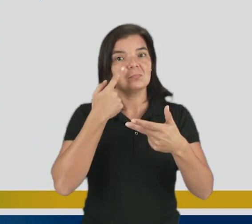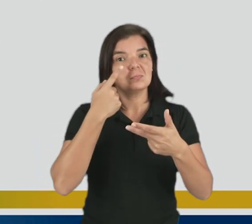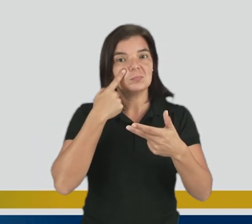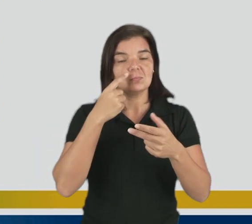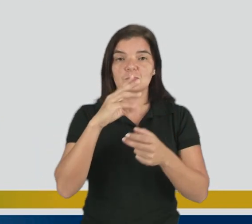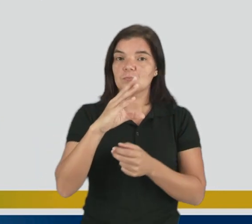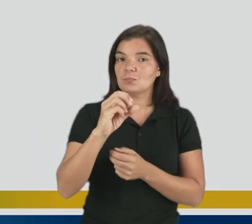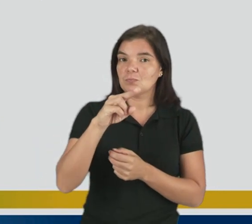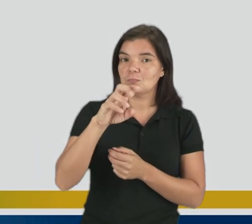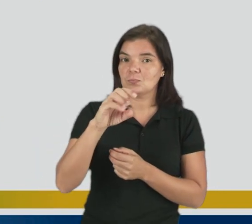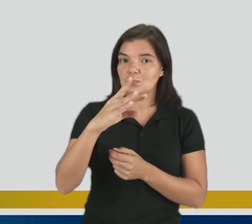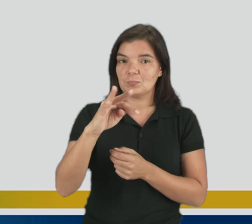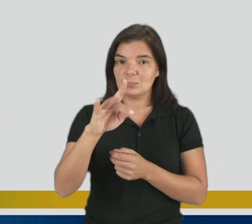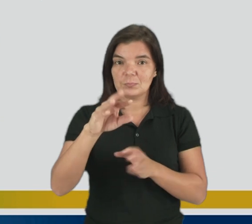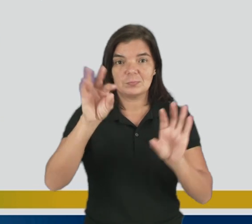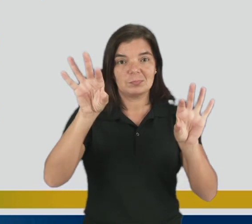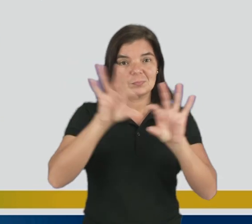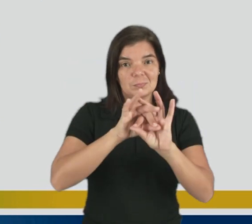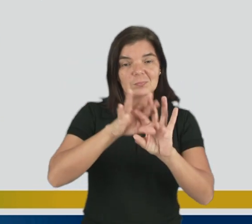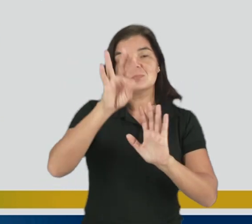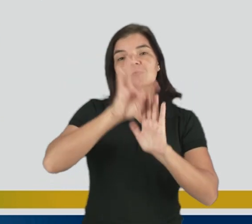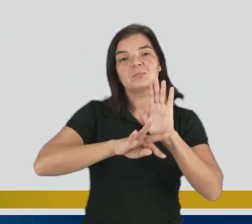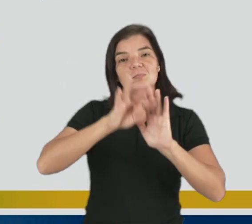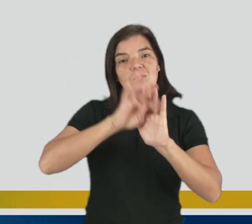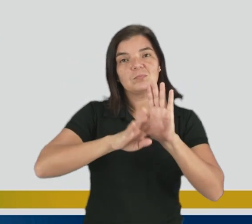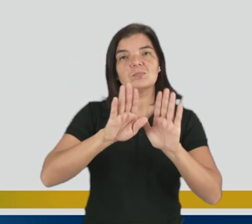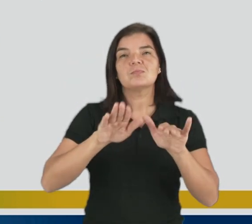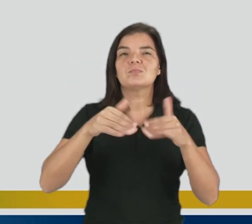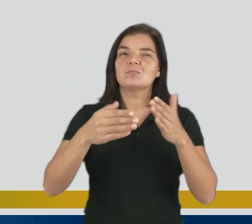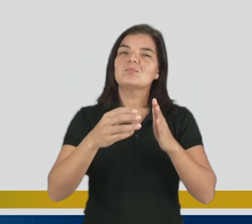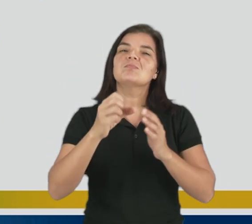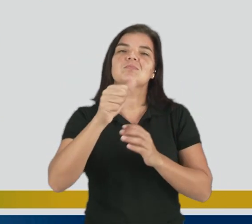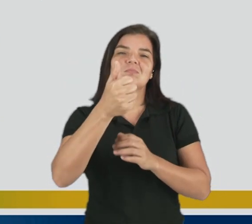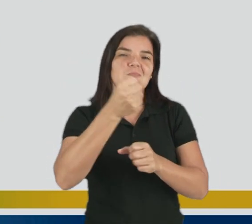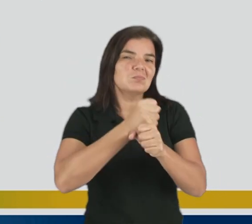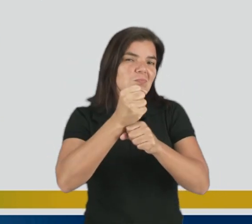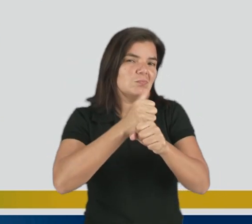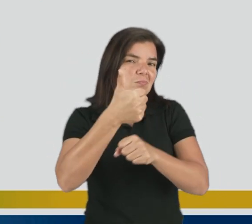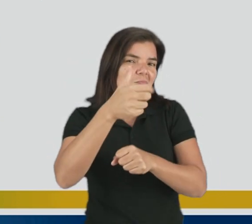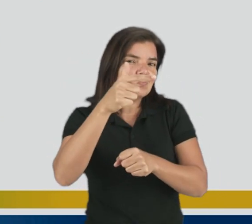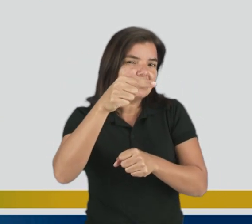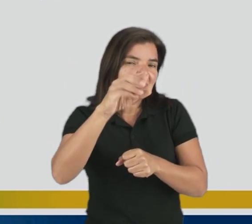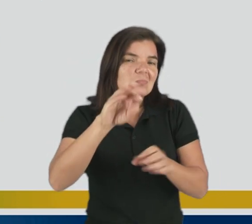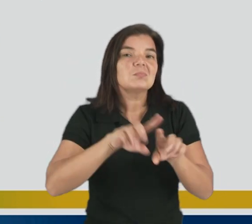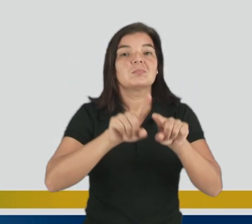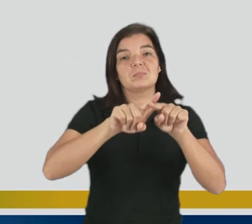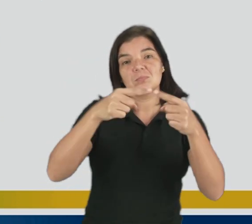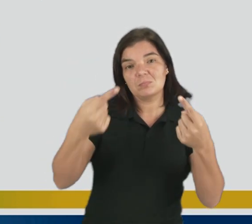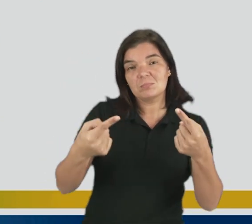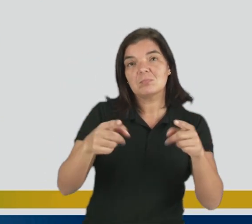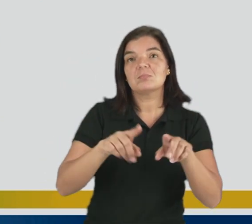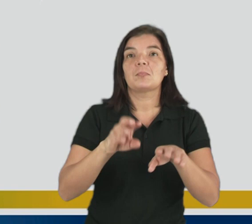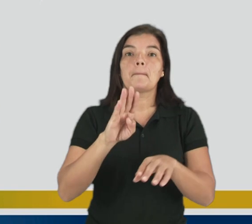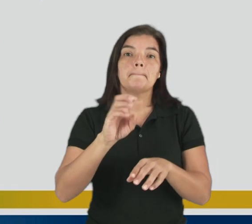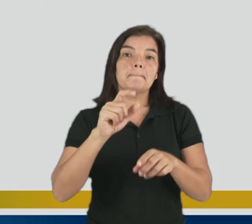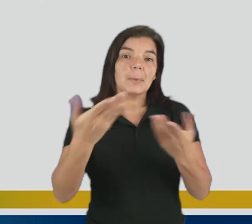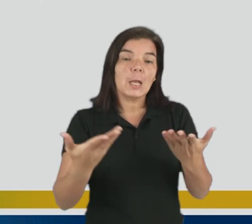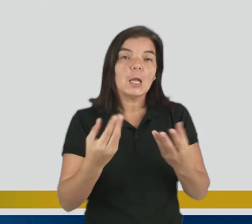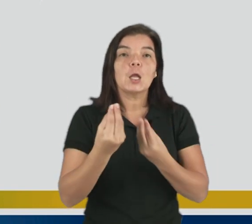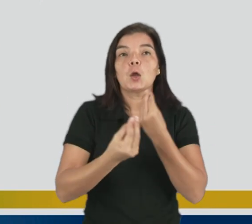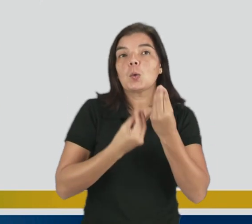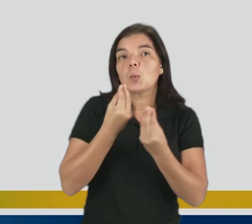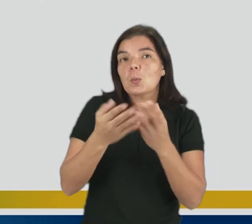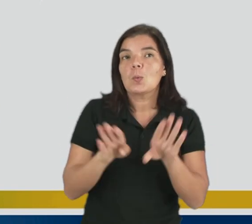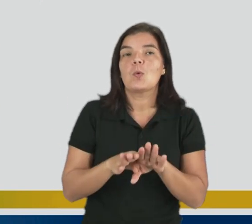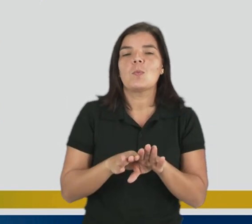chama de conectivos durante o seu texto. Quando ele usa desde a década de 70, depois mas, bem como,